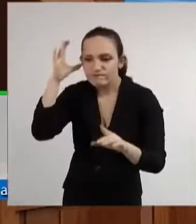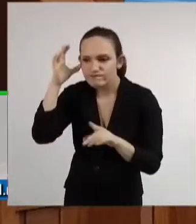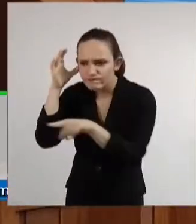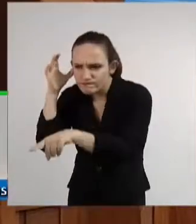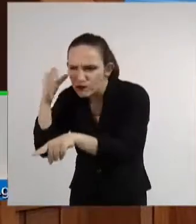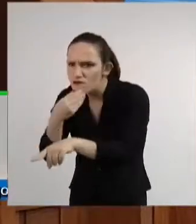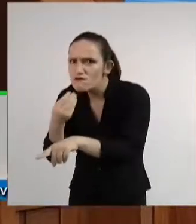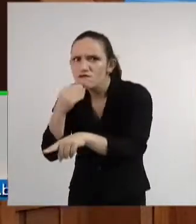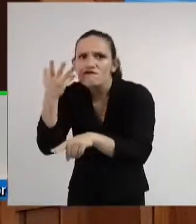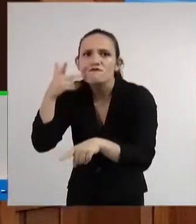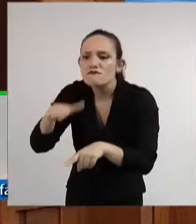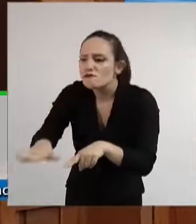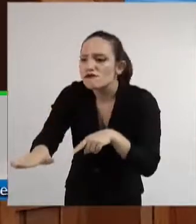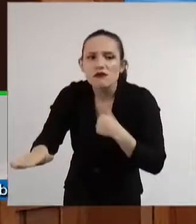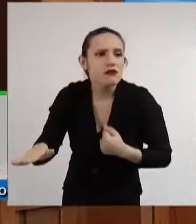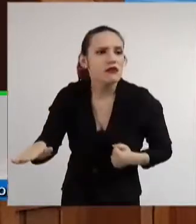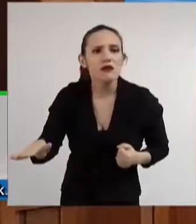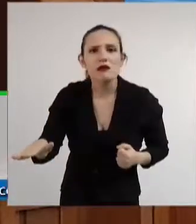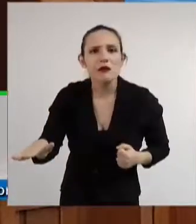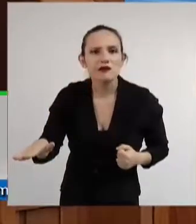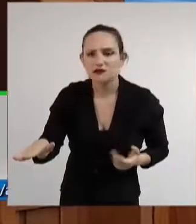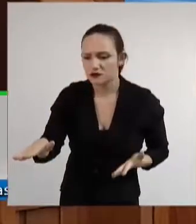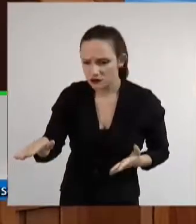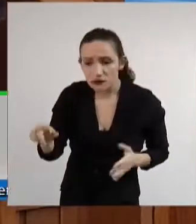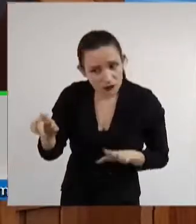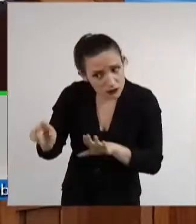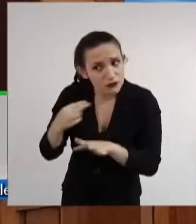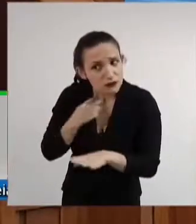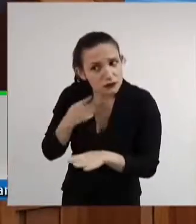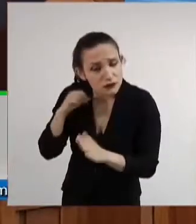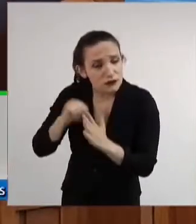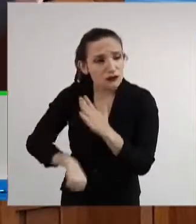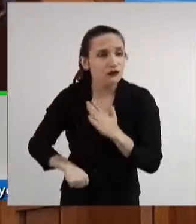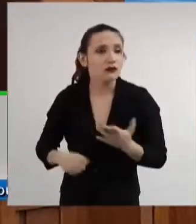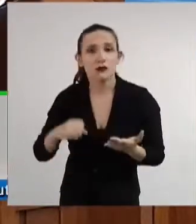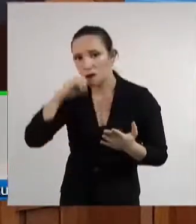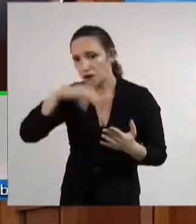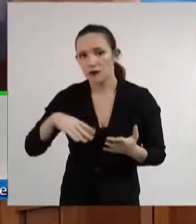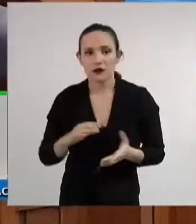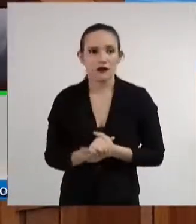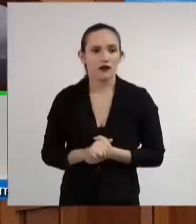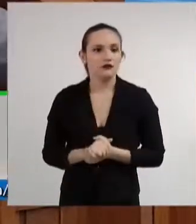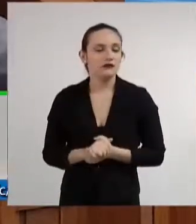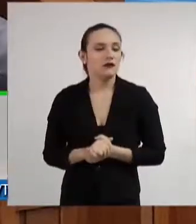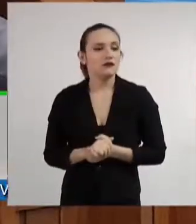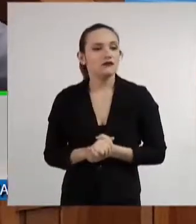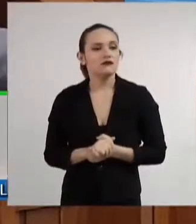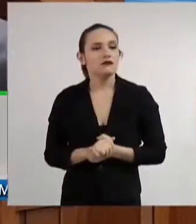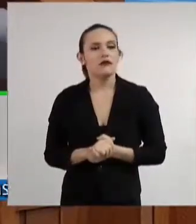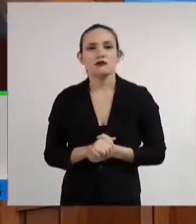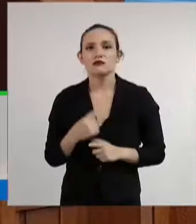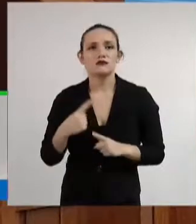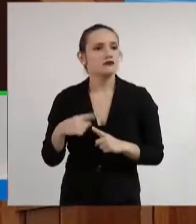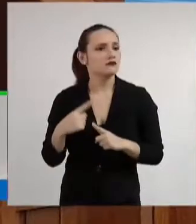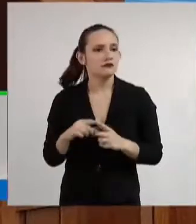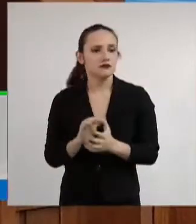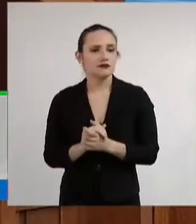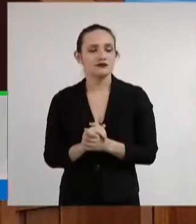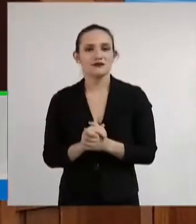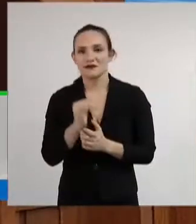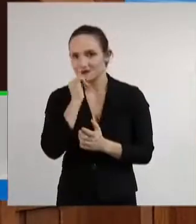na verdade, Cabomi, todos nós aqui, de repente com algumas exceções, todos nós, a